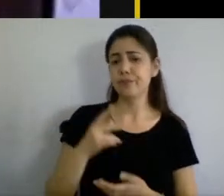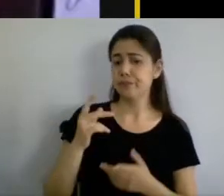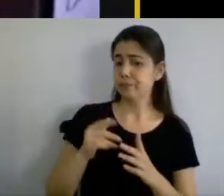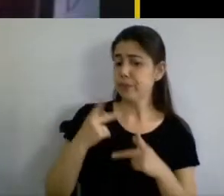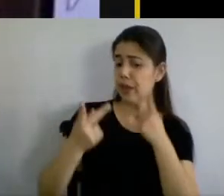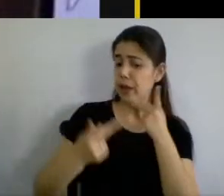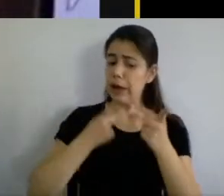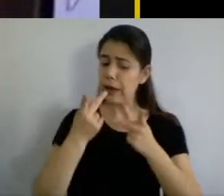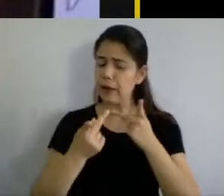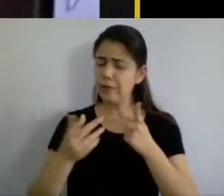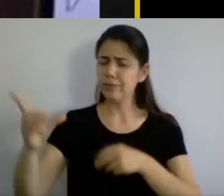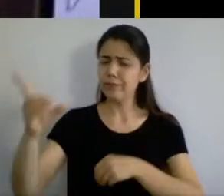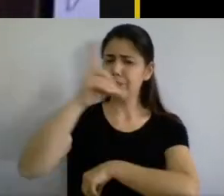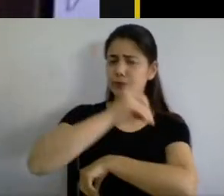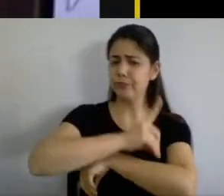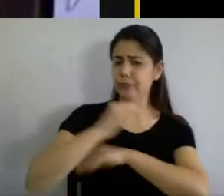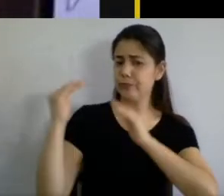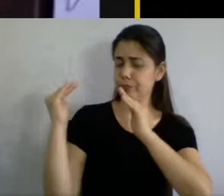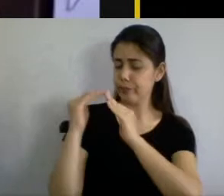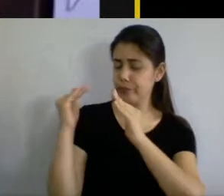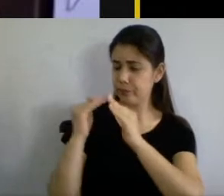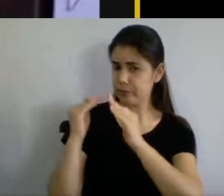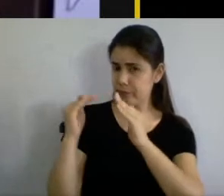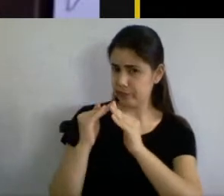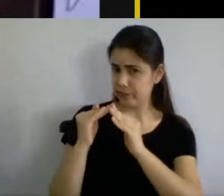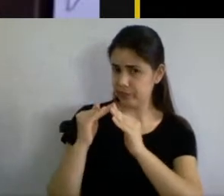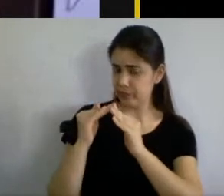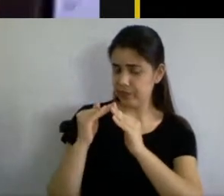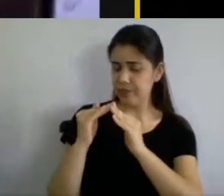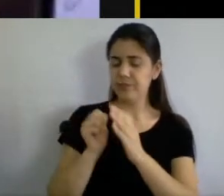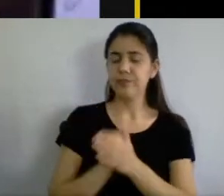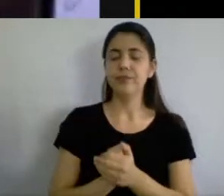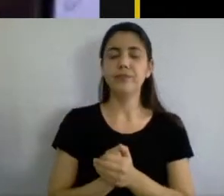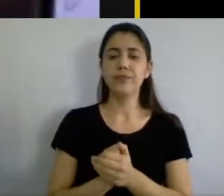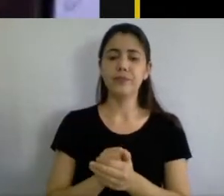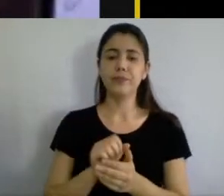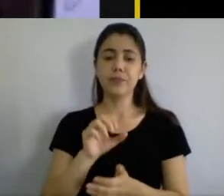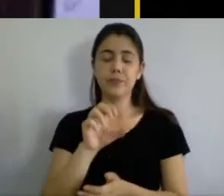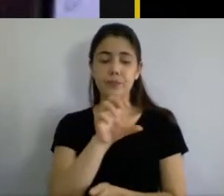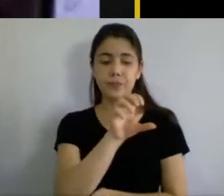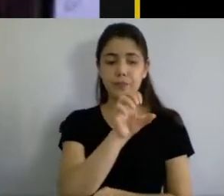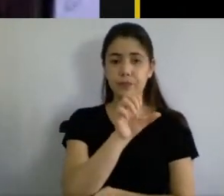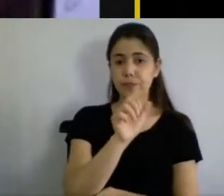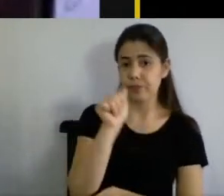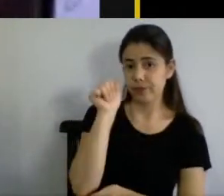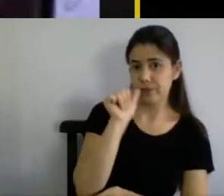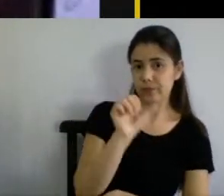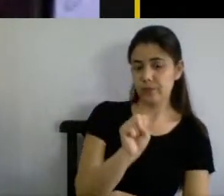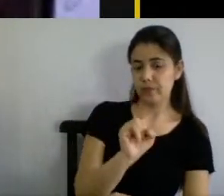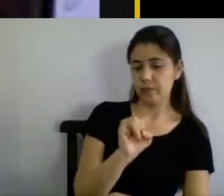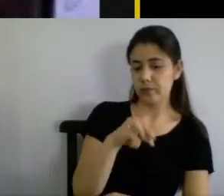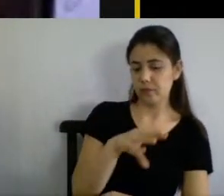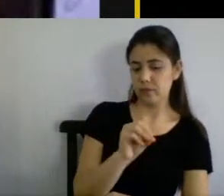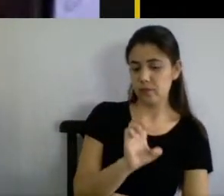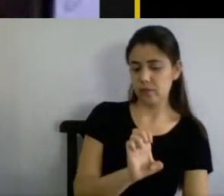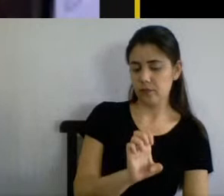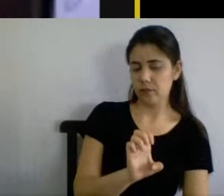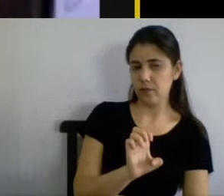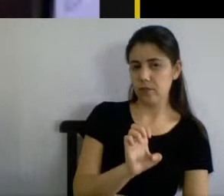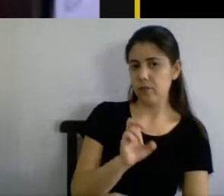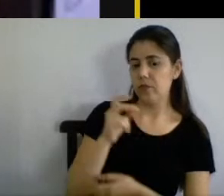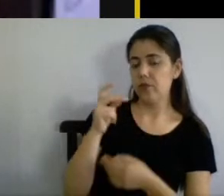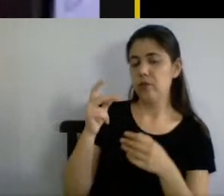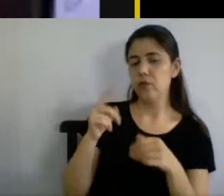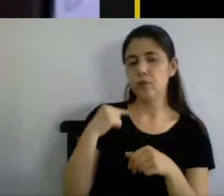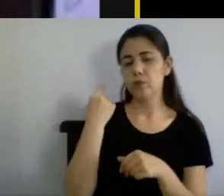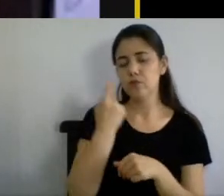Scopas, em Crânon, na Tessália, Simônides cantou uma ode louvando